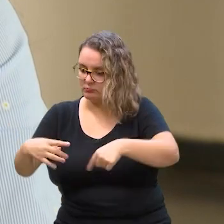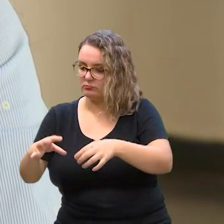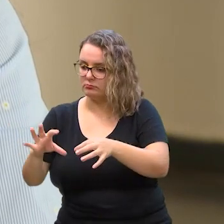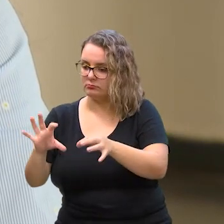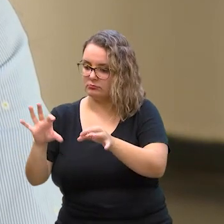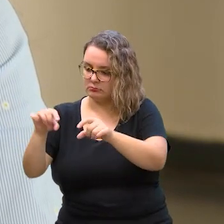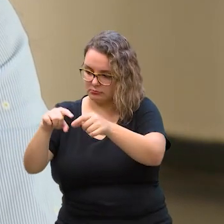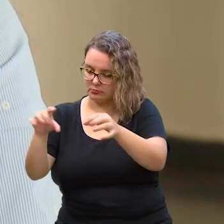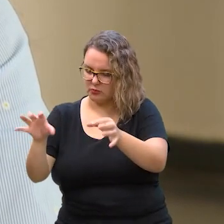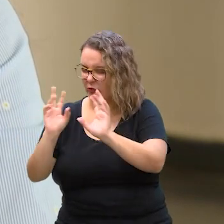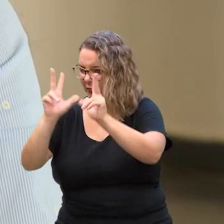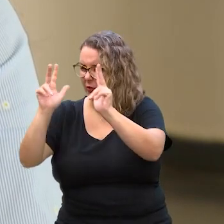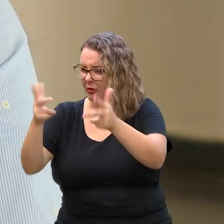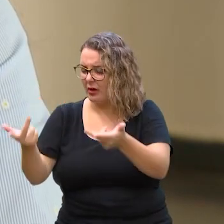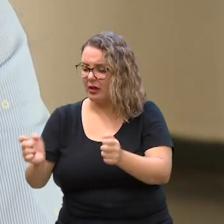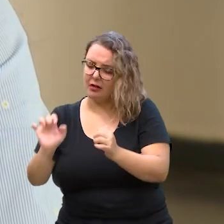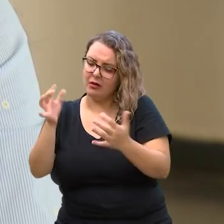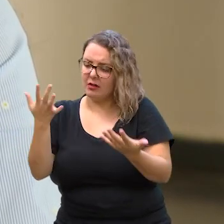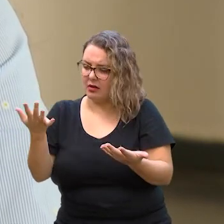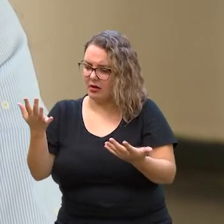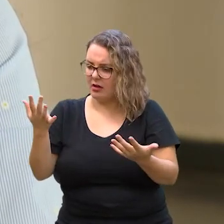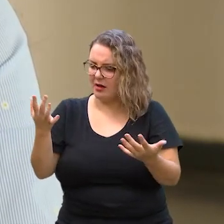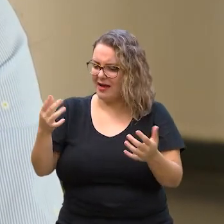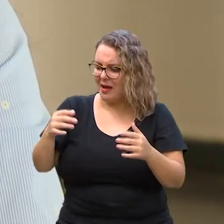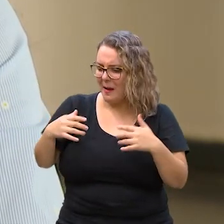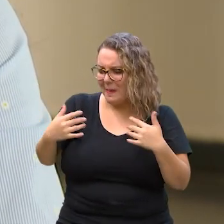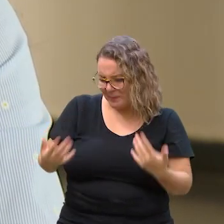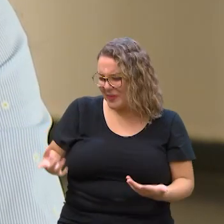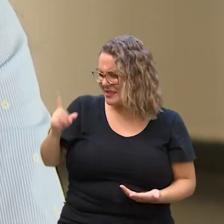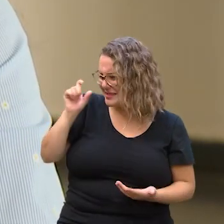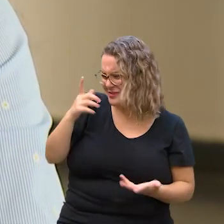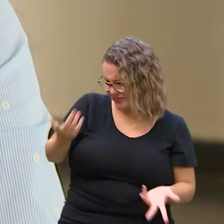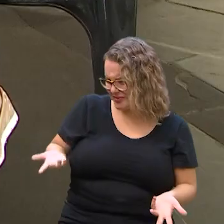quadra, isso eu acho que é algo comum também, mas acho que é algo